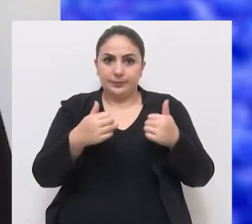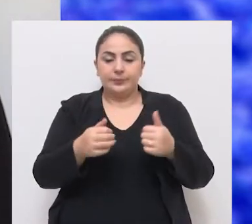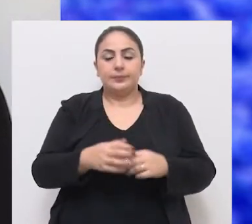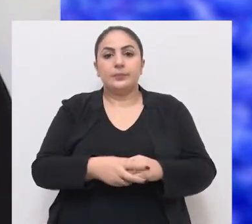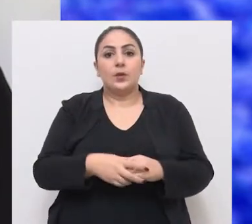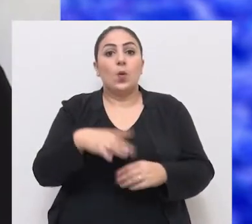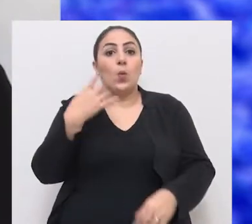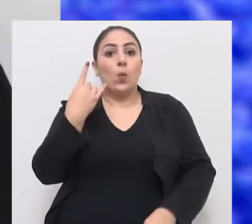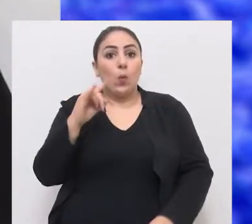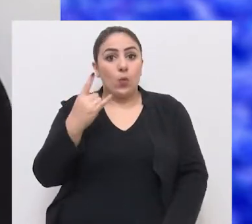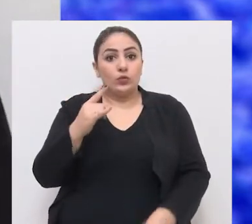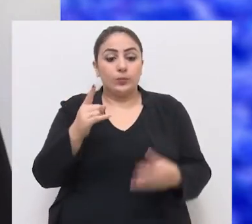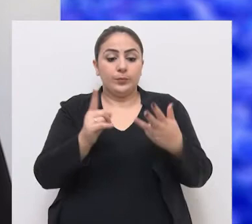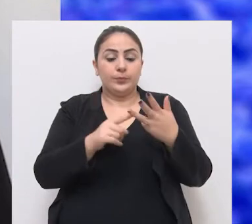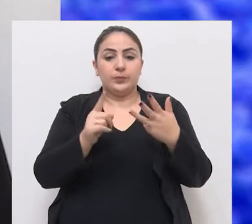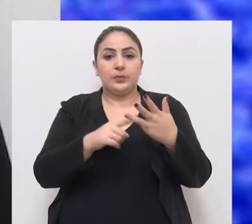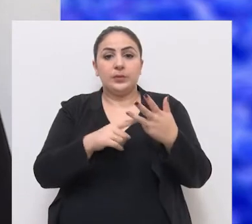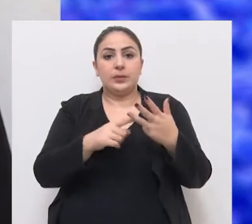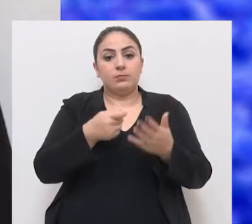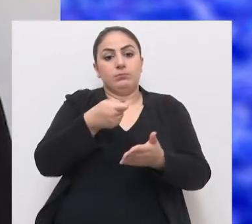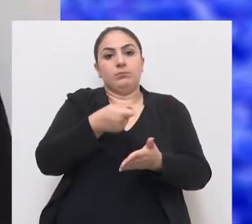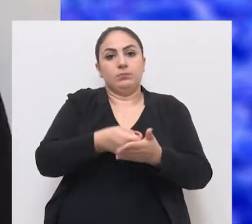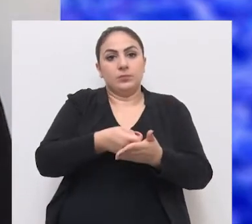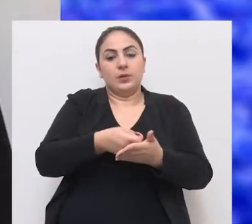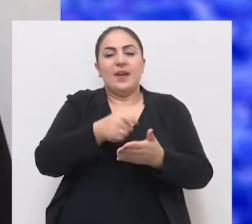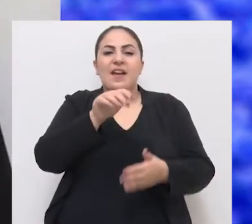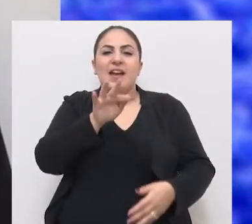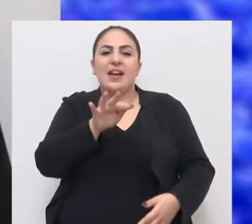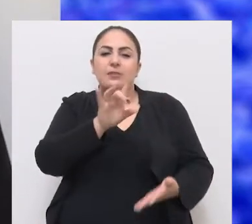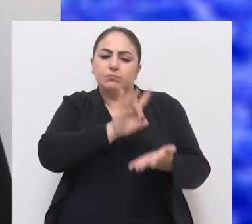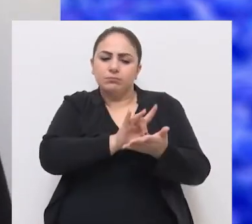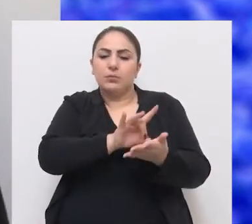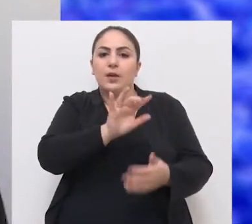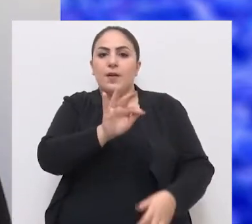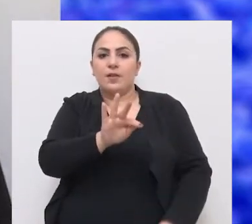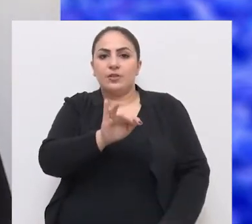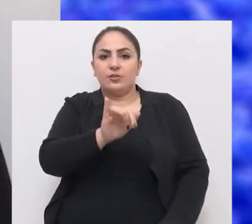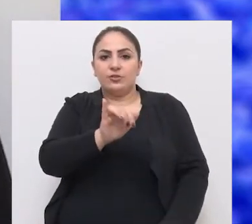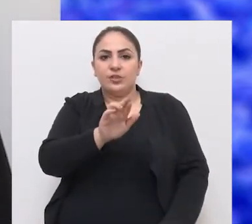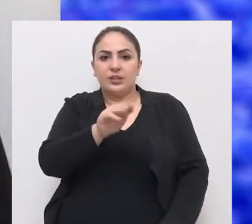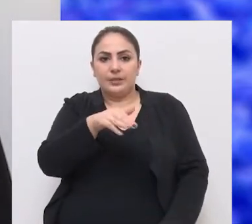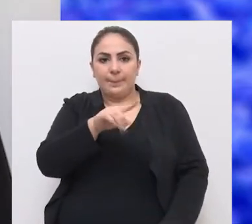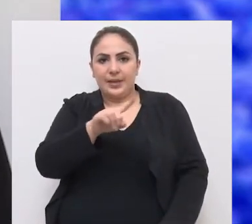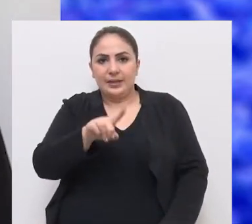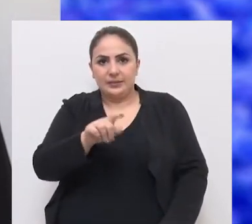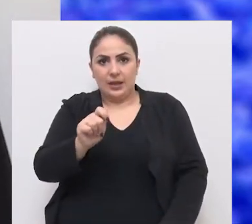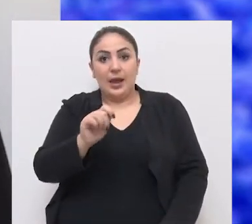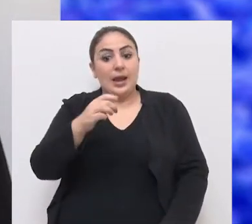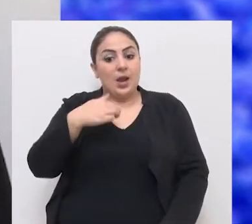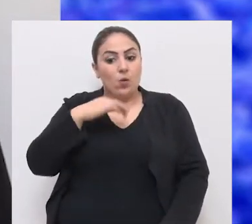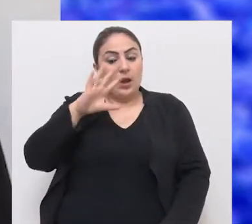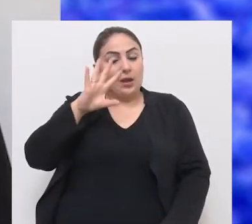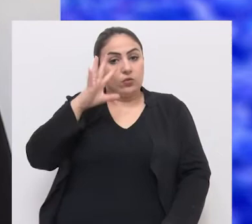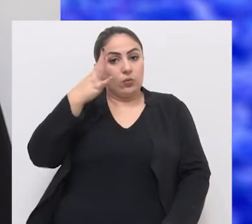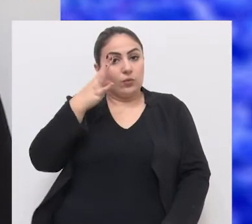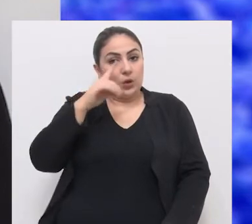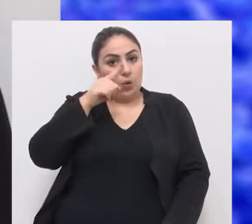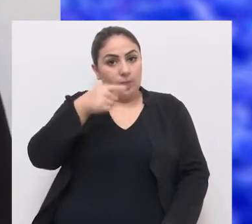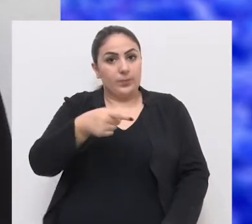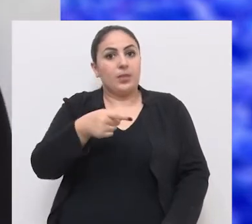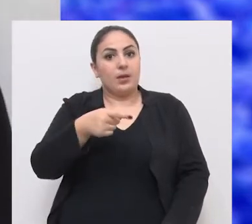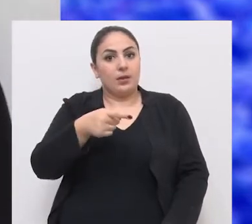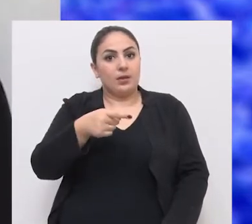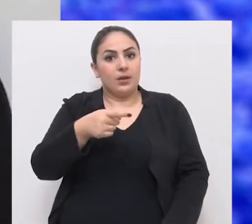certo? E o último princípio é o da firmeza. Então, assim, se eu decidir dar uma ordem, eu não vou voltar atrás. Porque eu